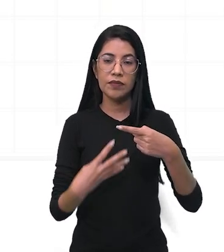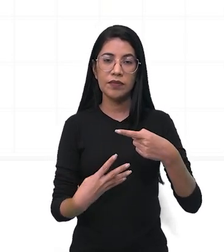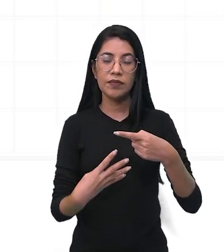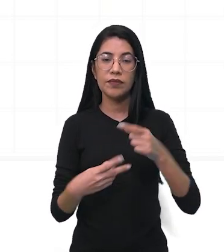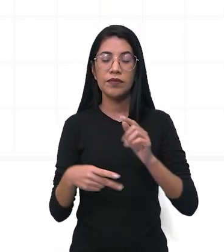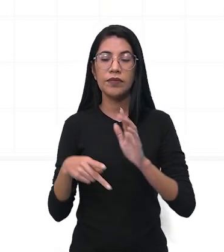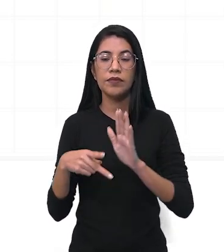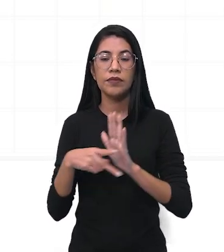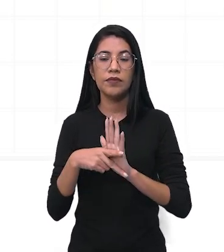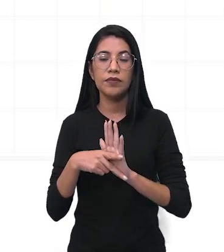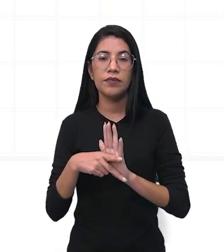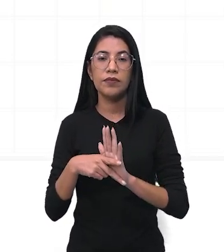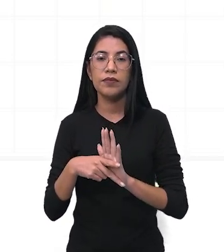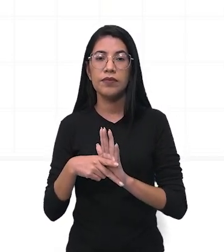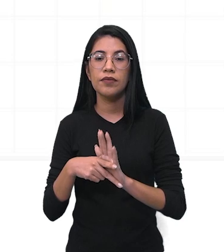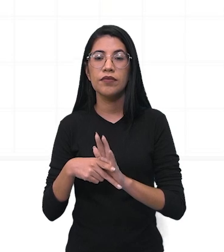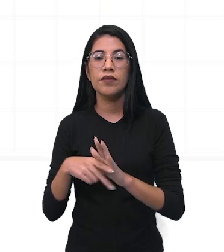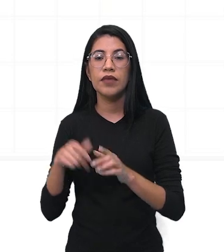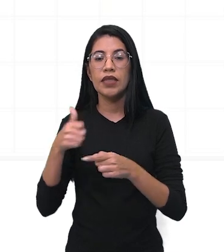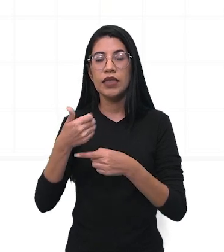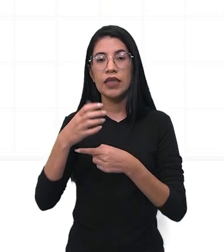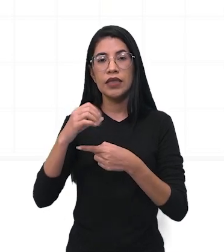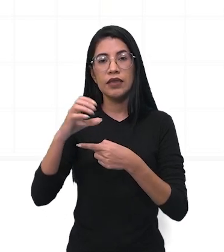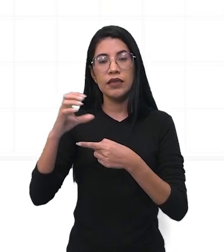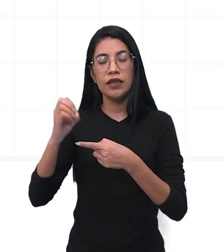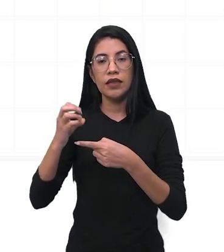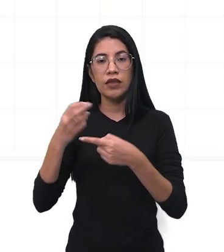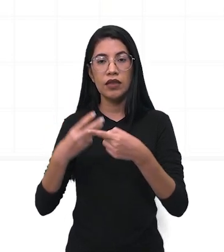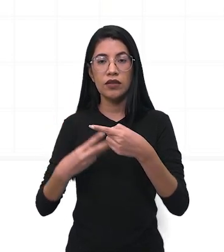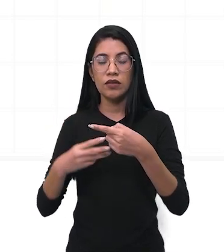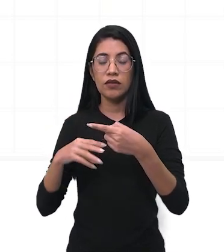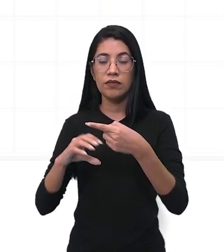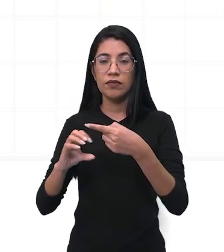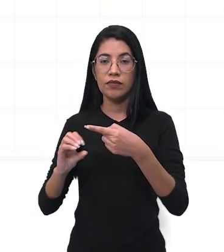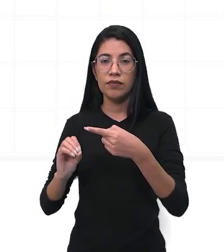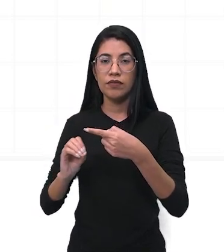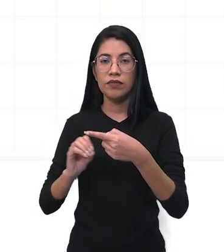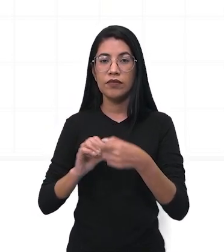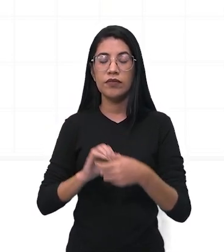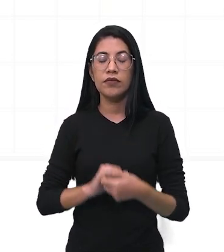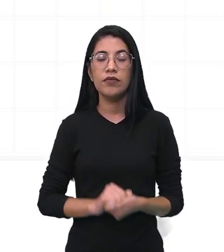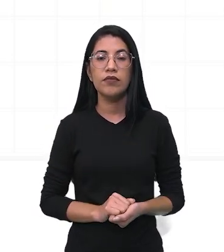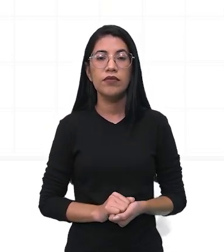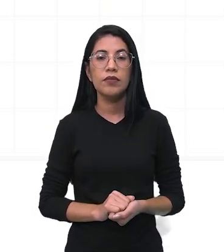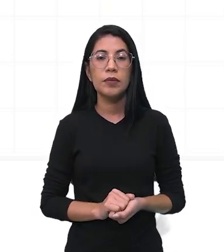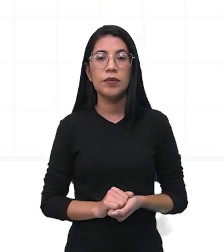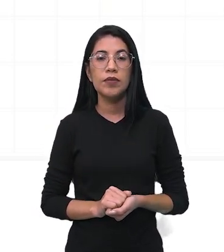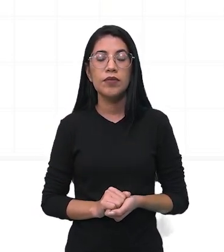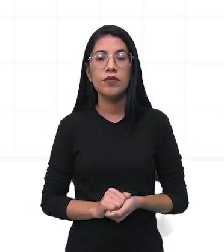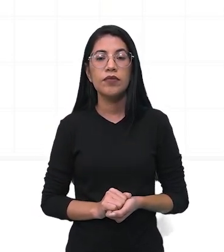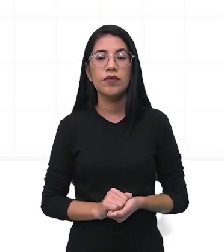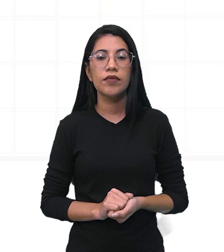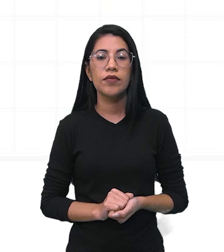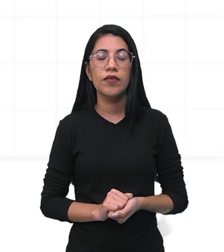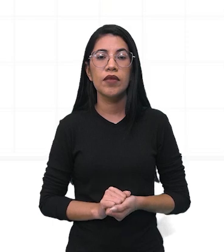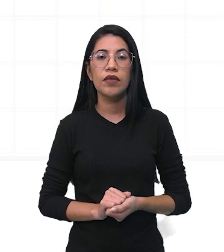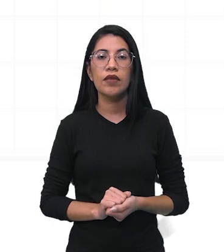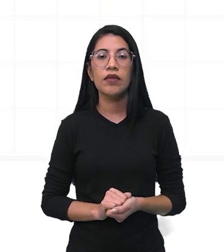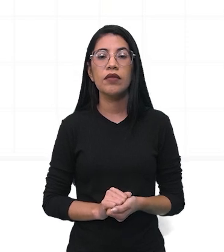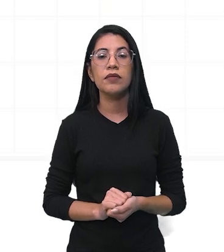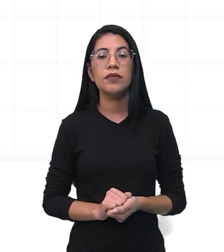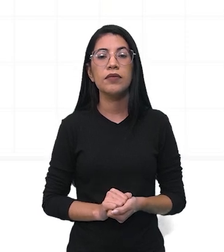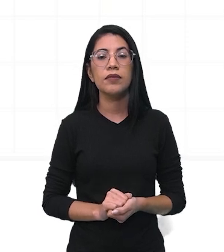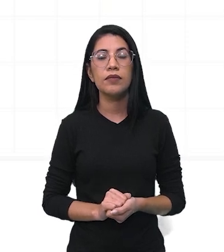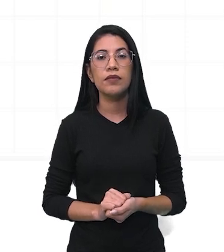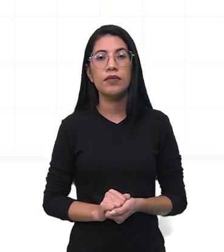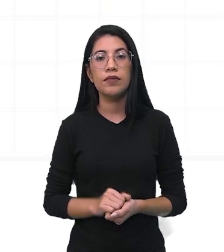igual a 100 sobre 30. Tudo bem? X está para